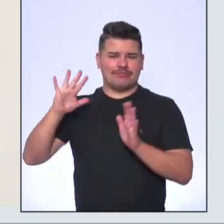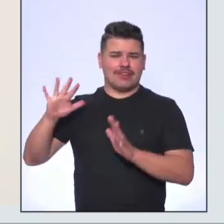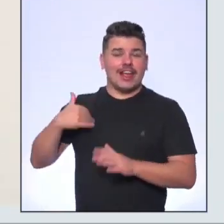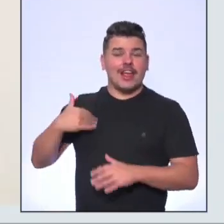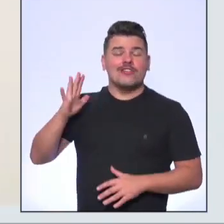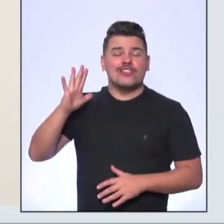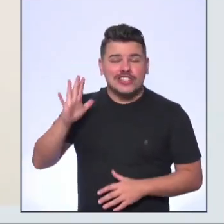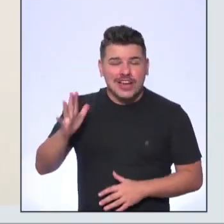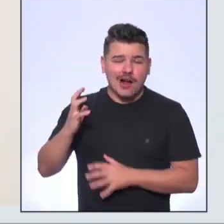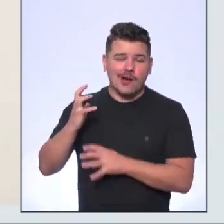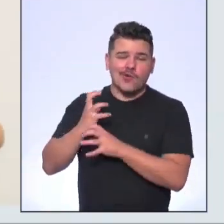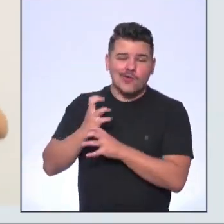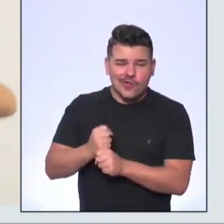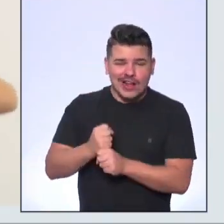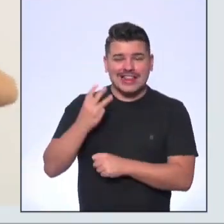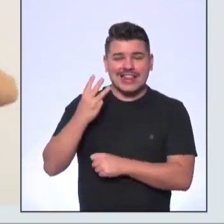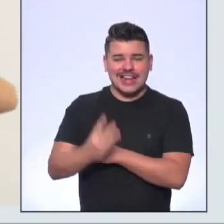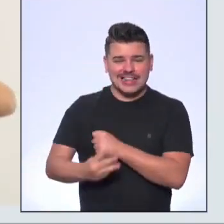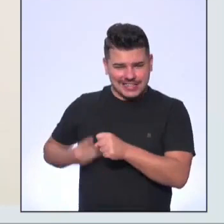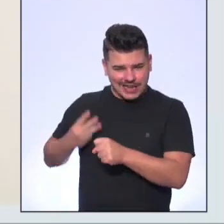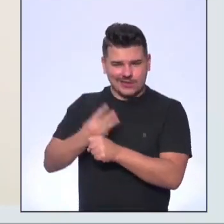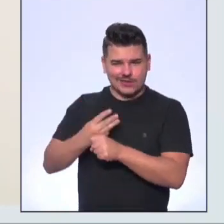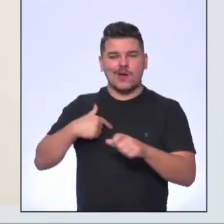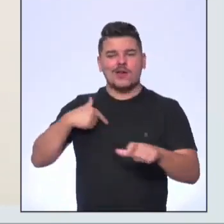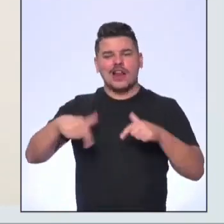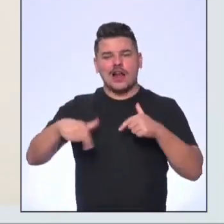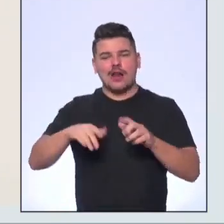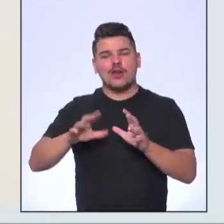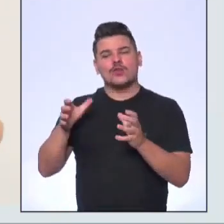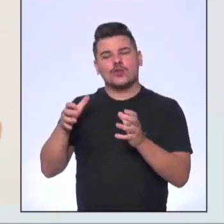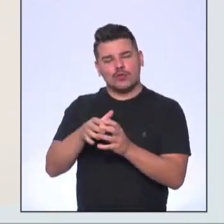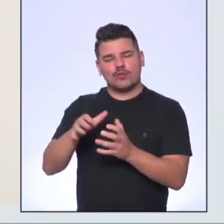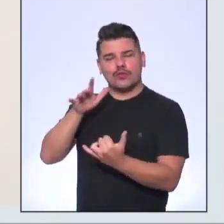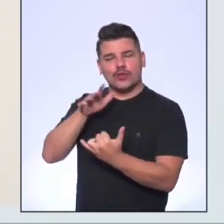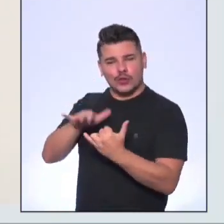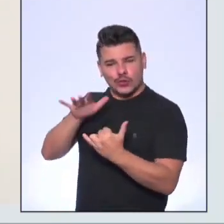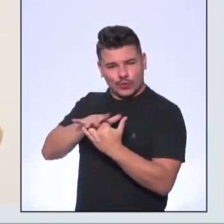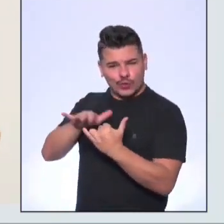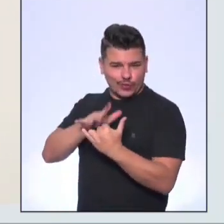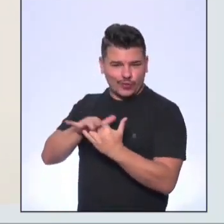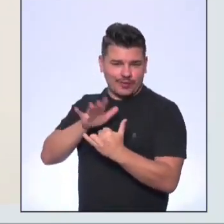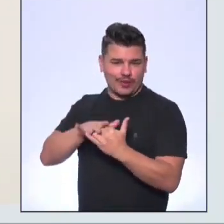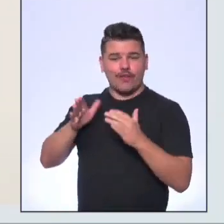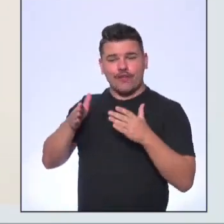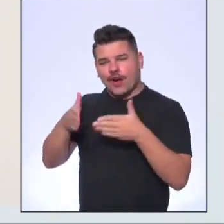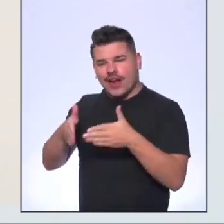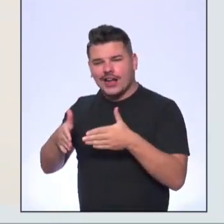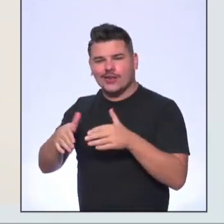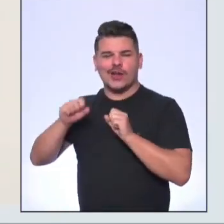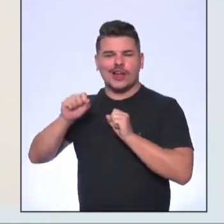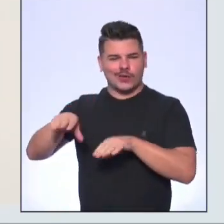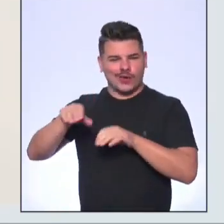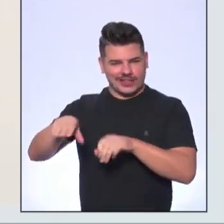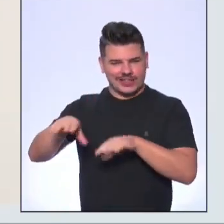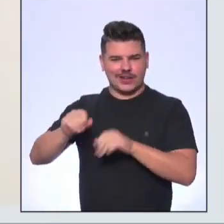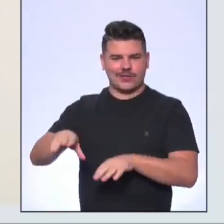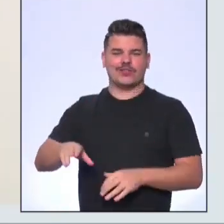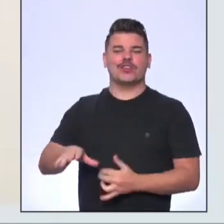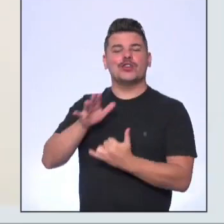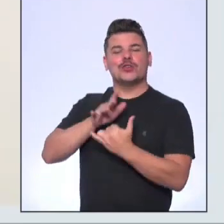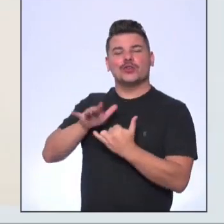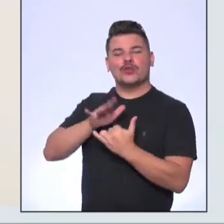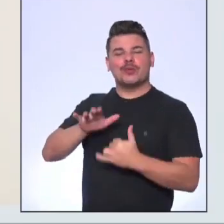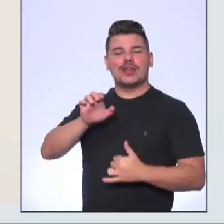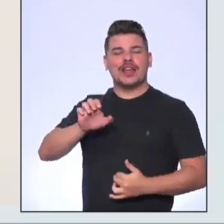YouTube Edu, tá? Uma linha do YouTube voltada para a educação. Eu tenho um canal